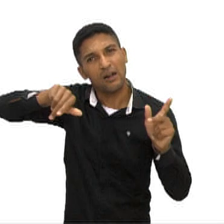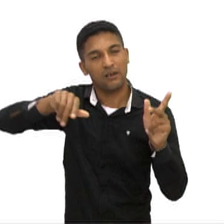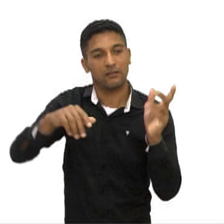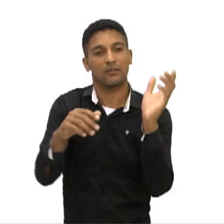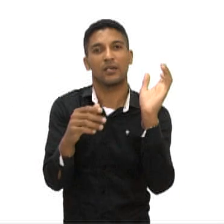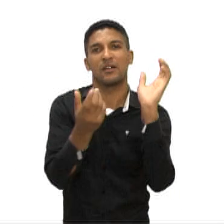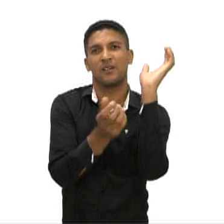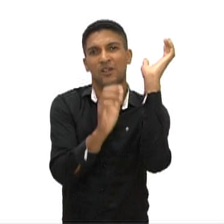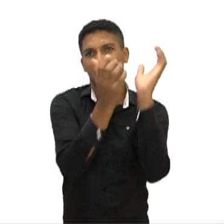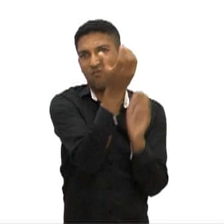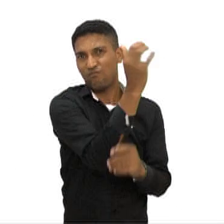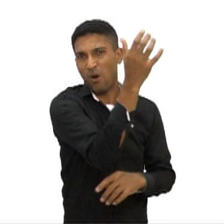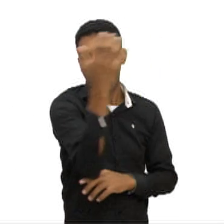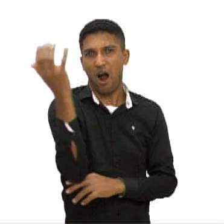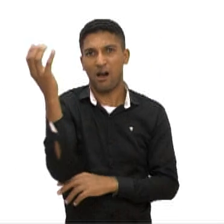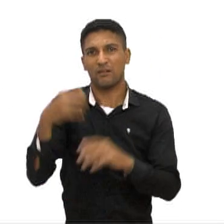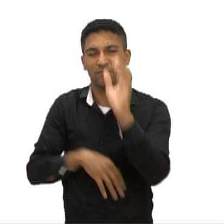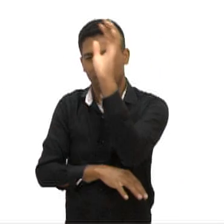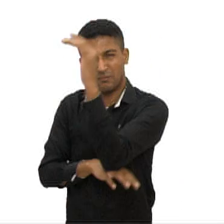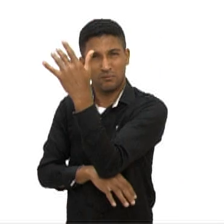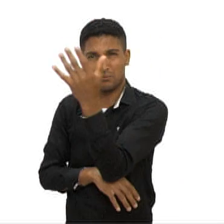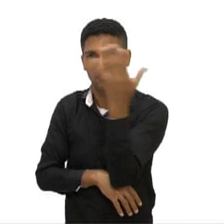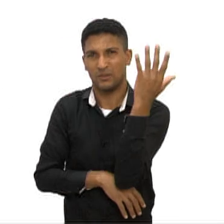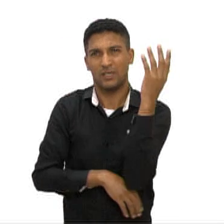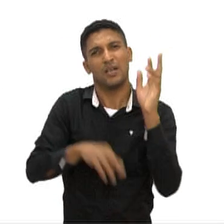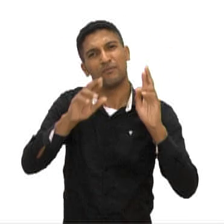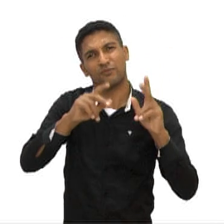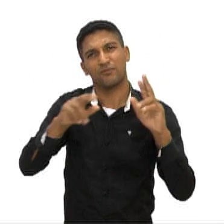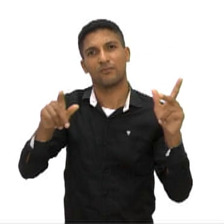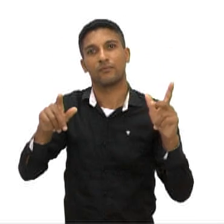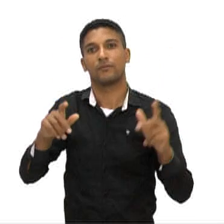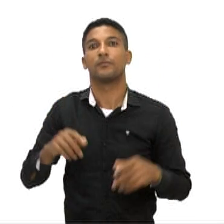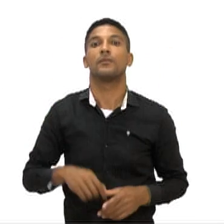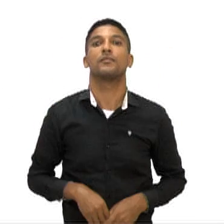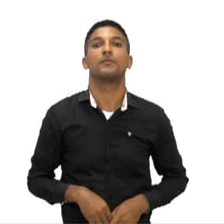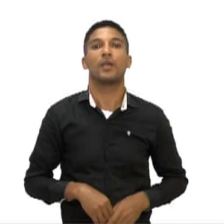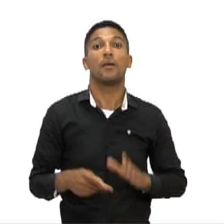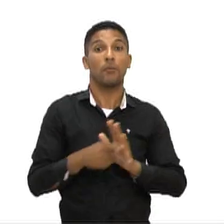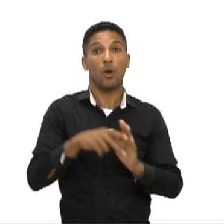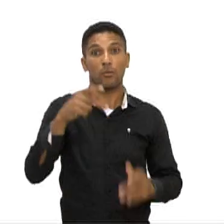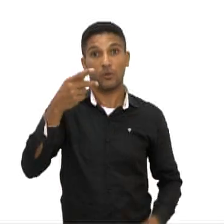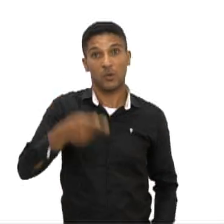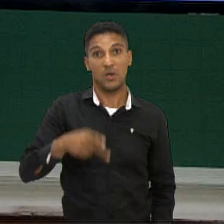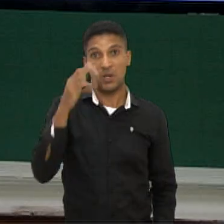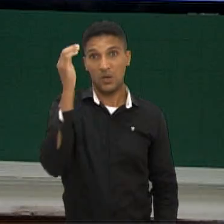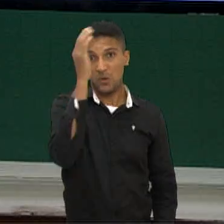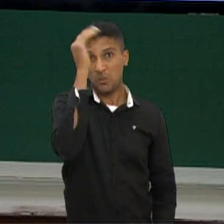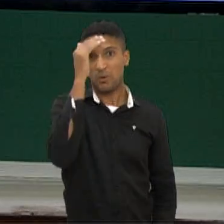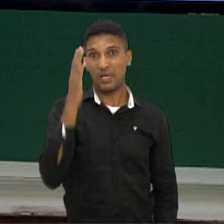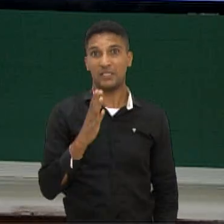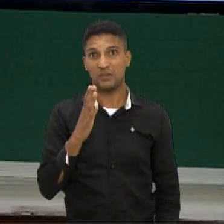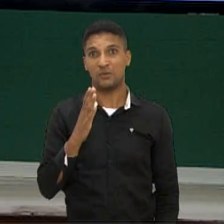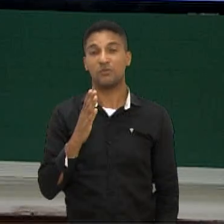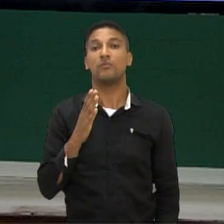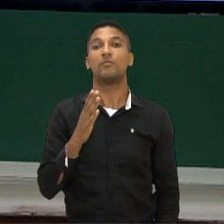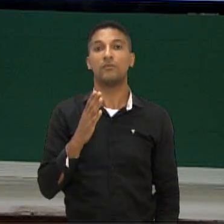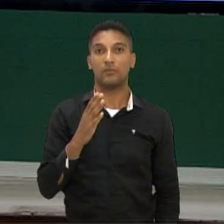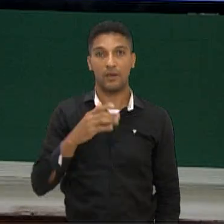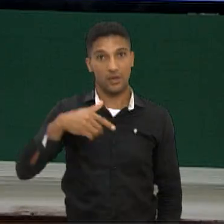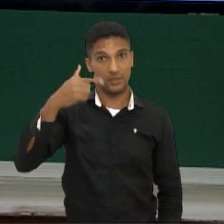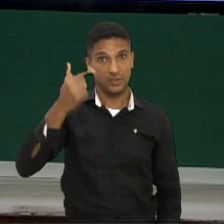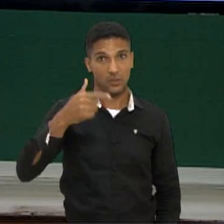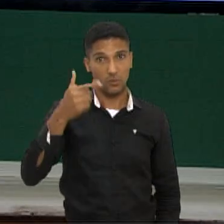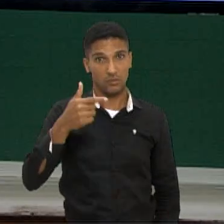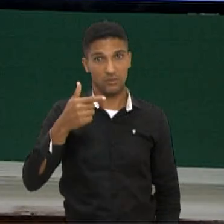segunda floresta em extensão do Brasil, constituída de planaltos e de serras. Se vocês observarem a